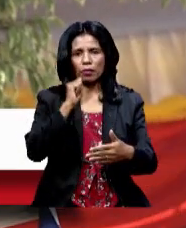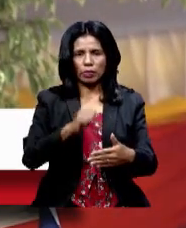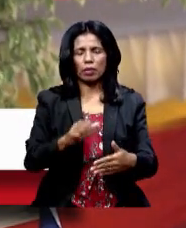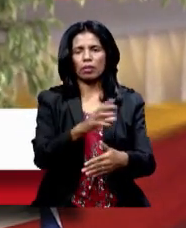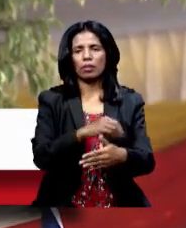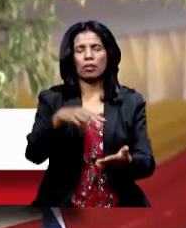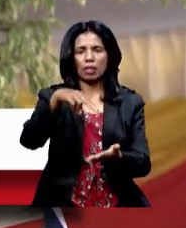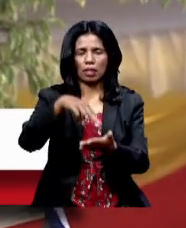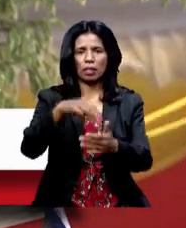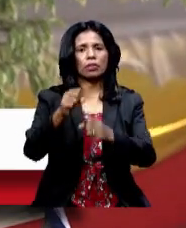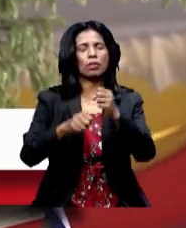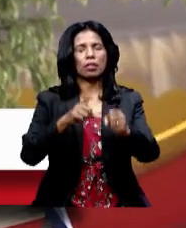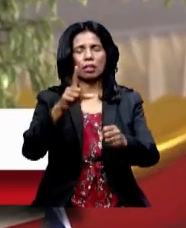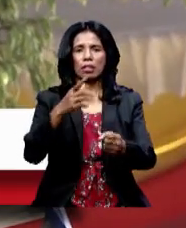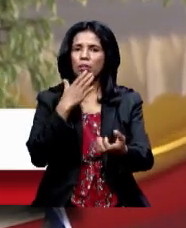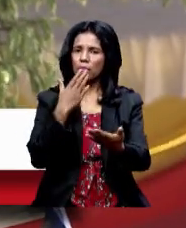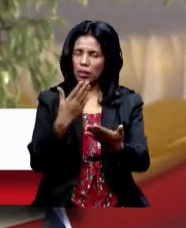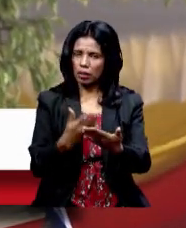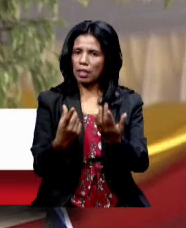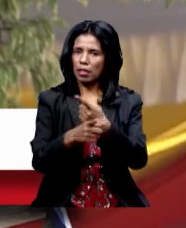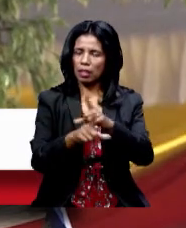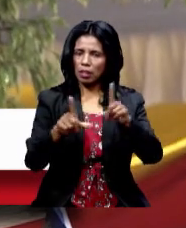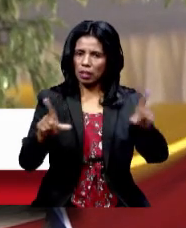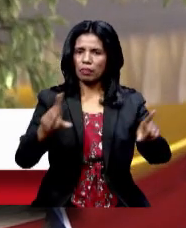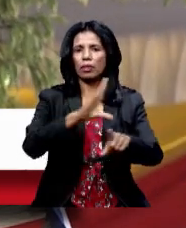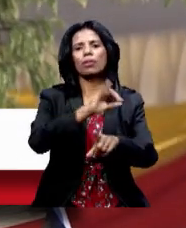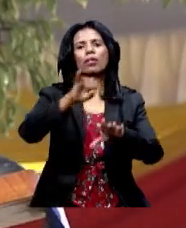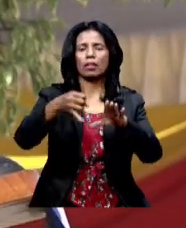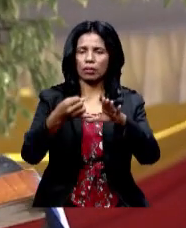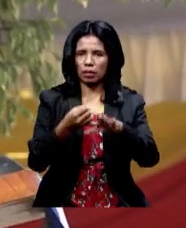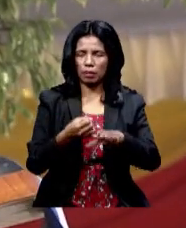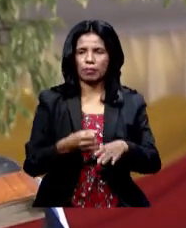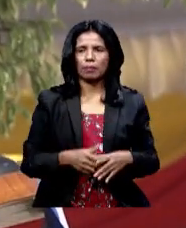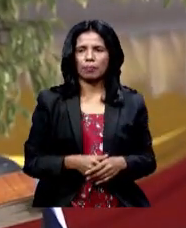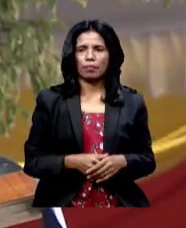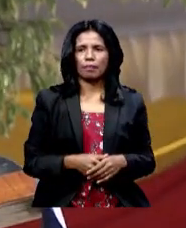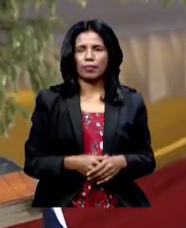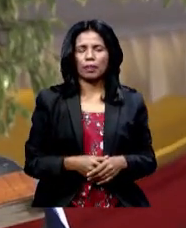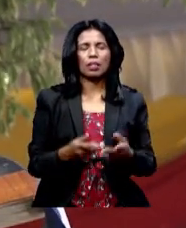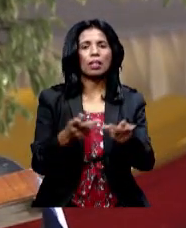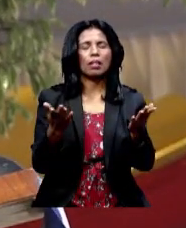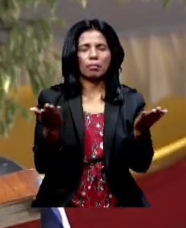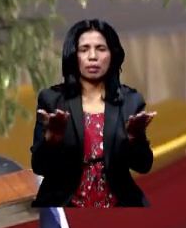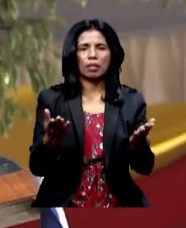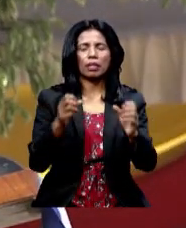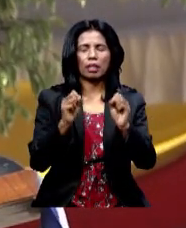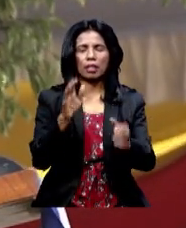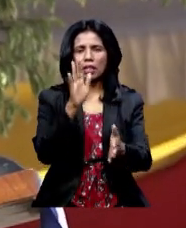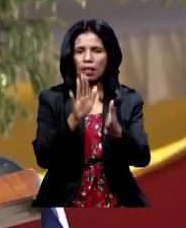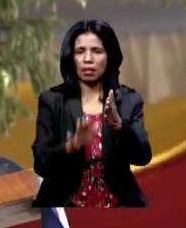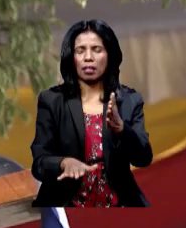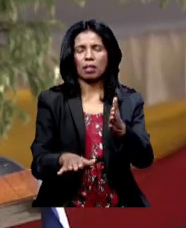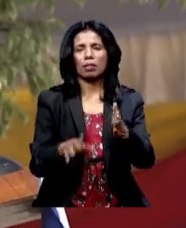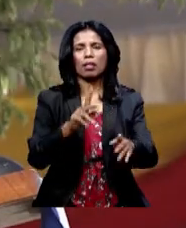estabelece sociedade da nebe justo, livre, inclusivo. E a nebe tem que falar com qualquer fator,